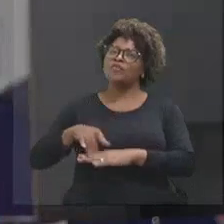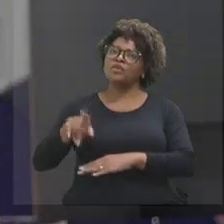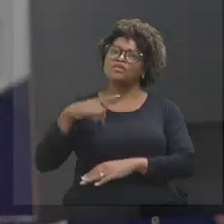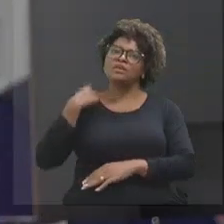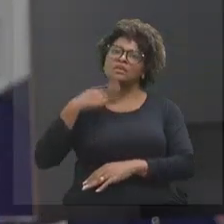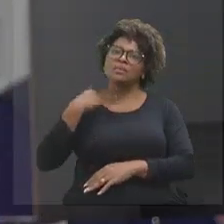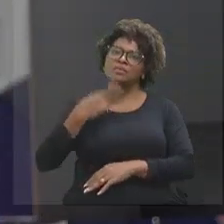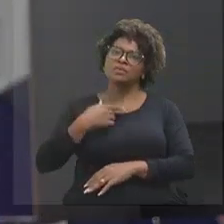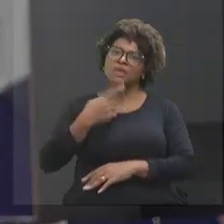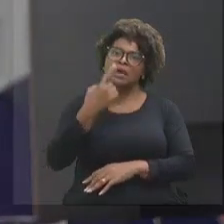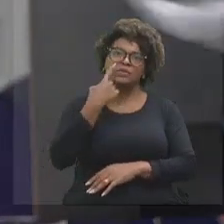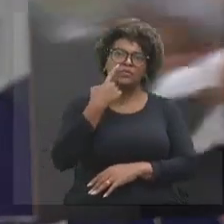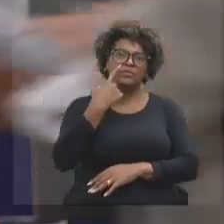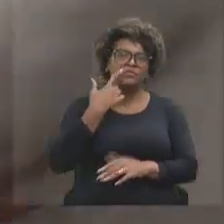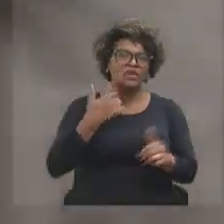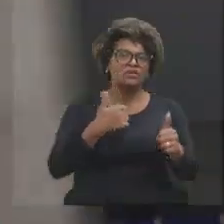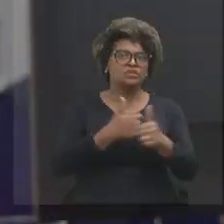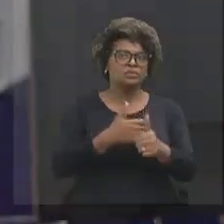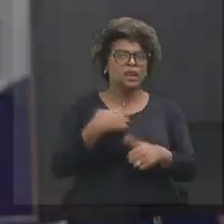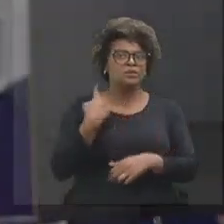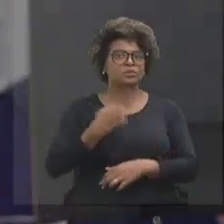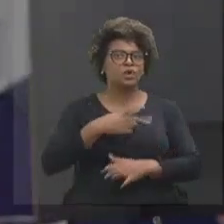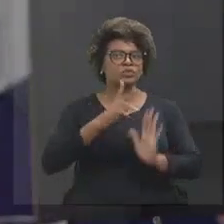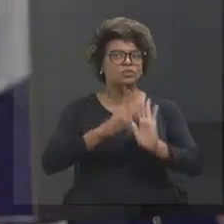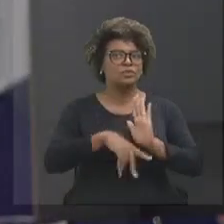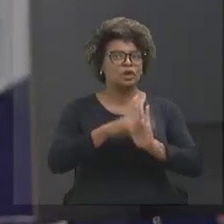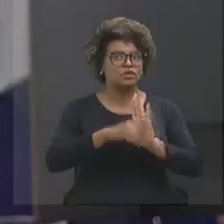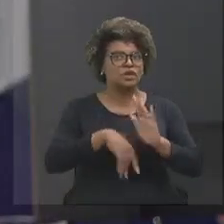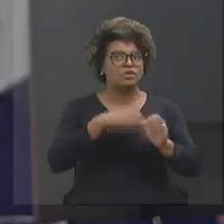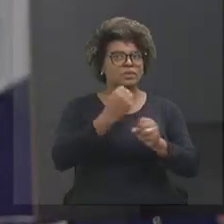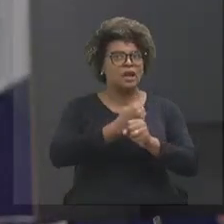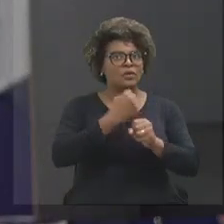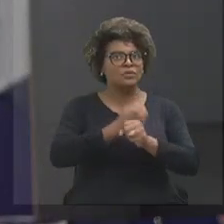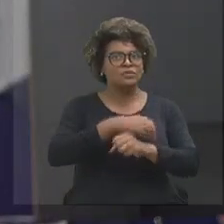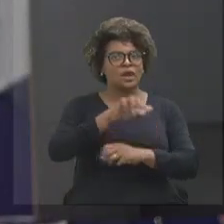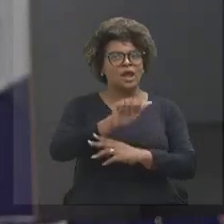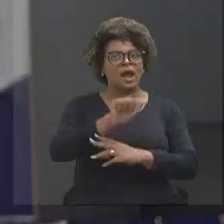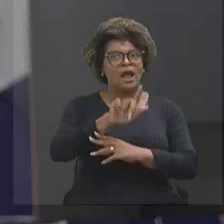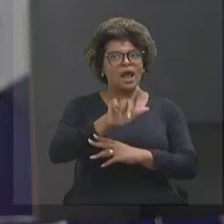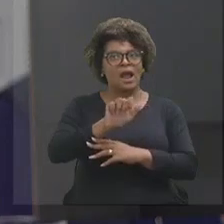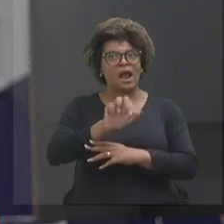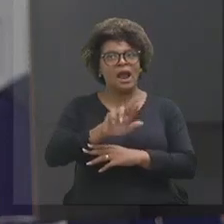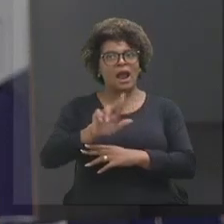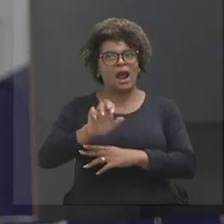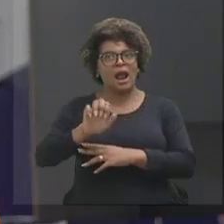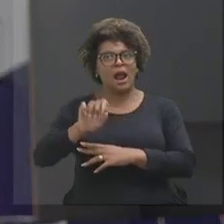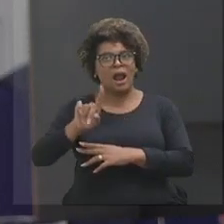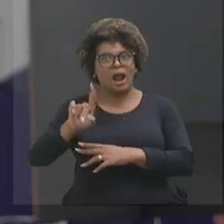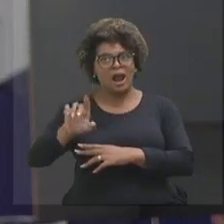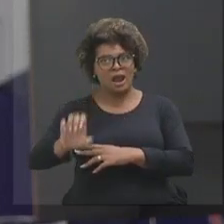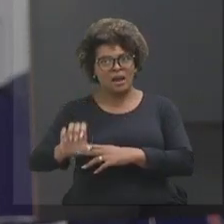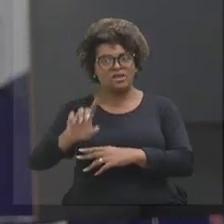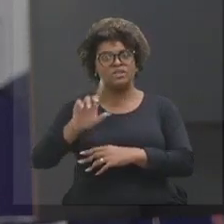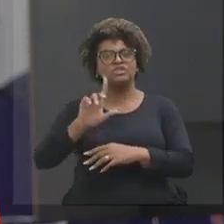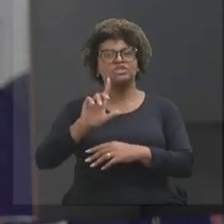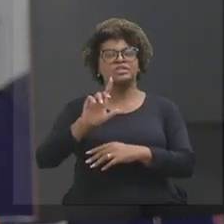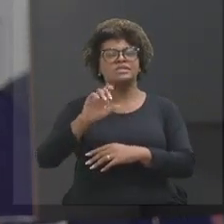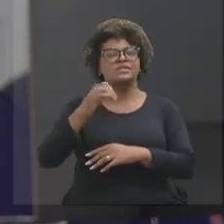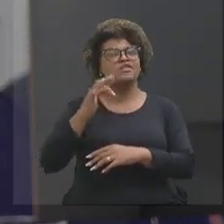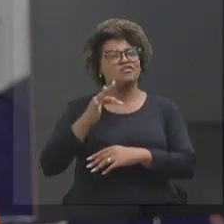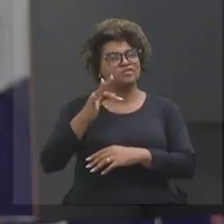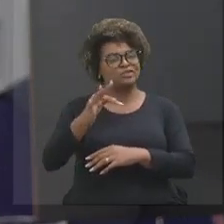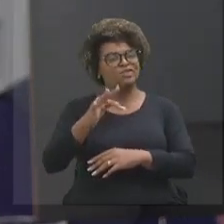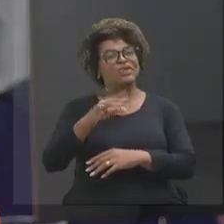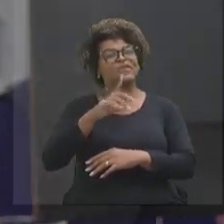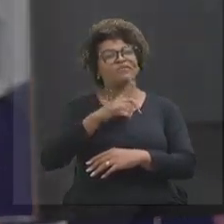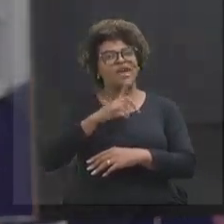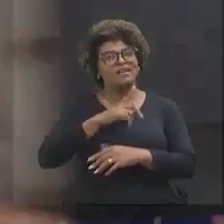projetos para construção do nosso agarrado e se Deus quiser daqui uns dias nós teremos ali uma efetivação concluída para que a gente